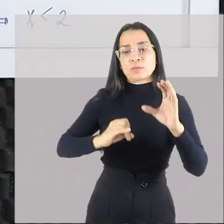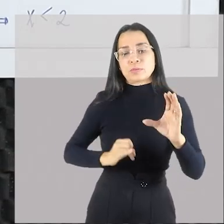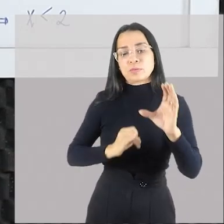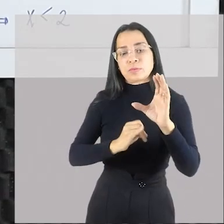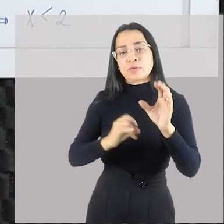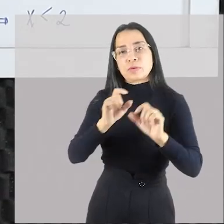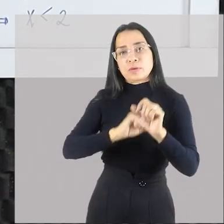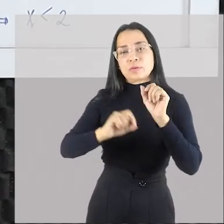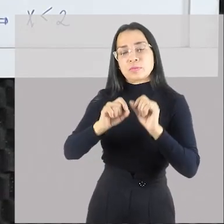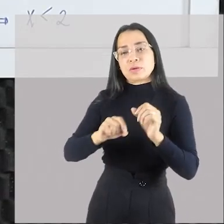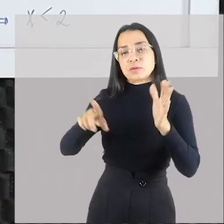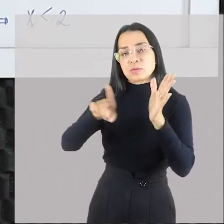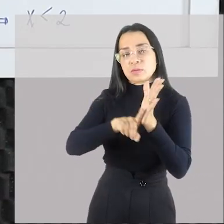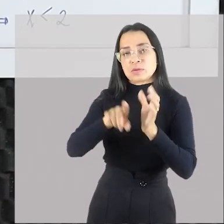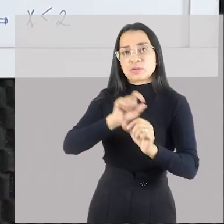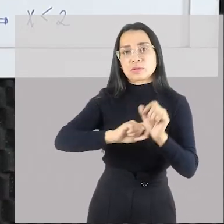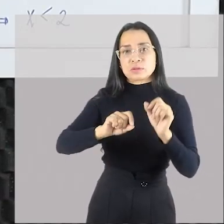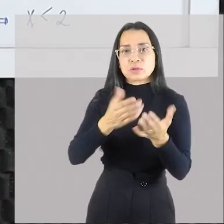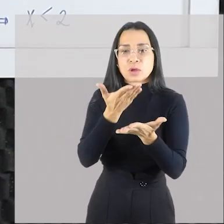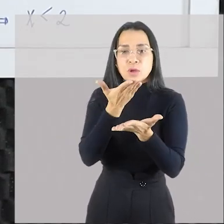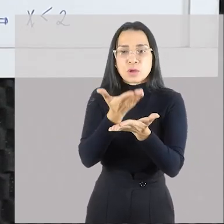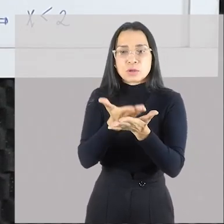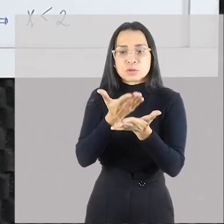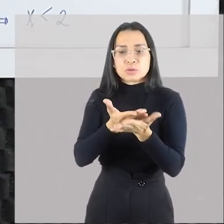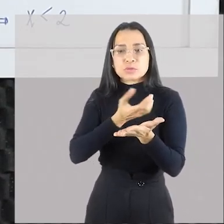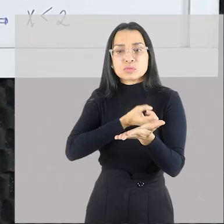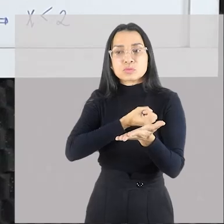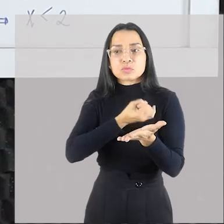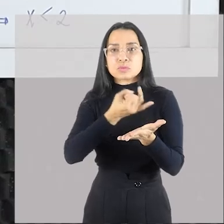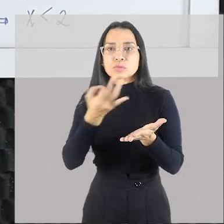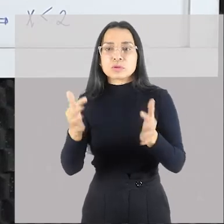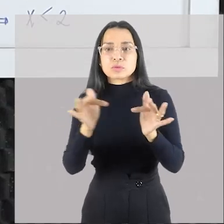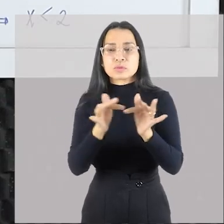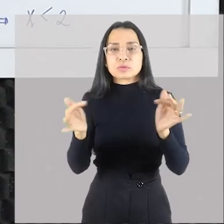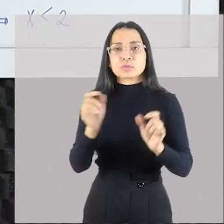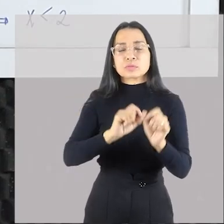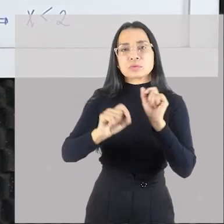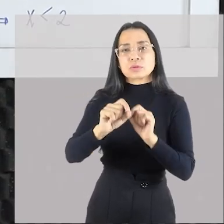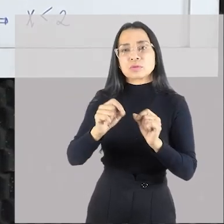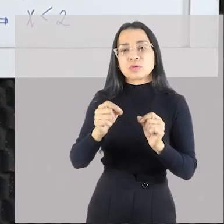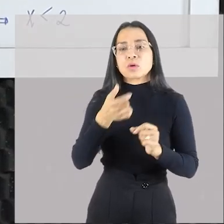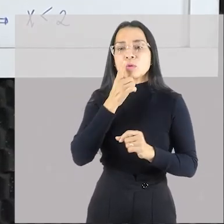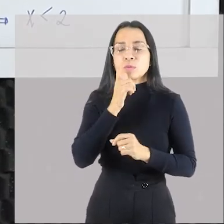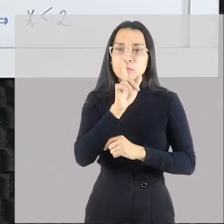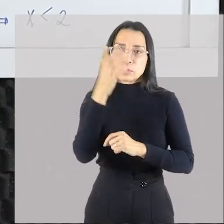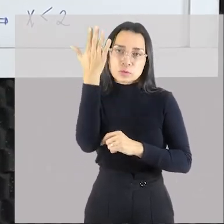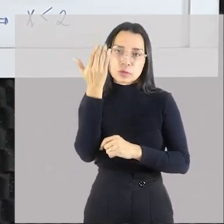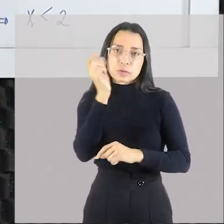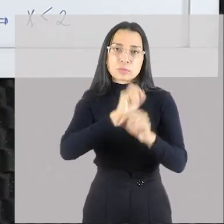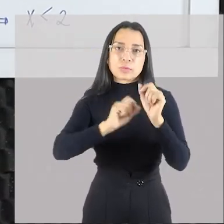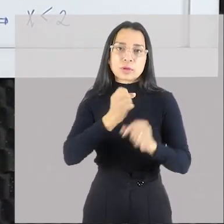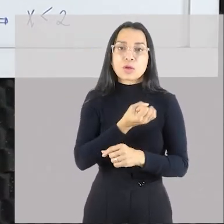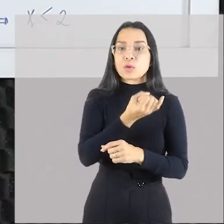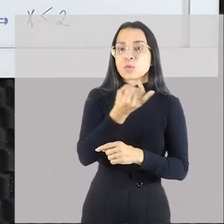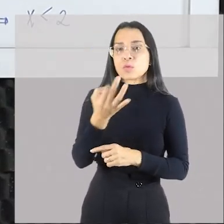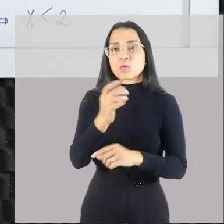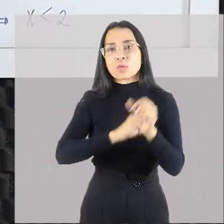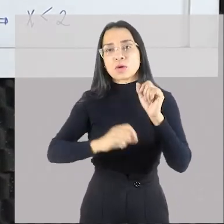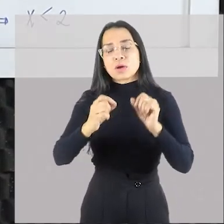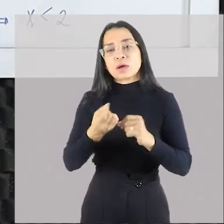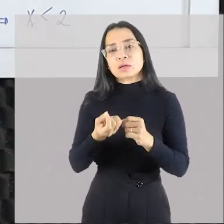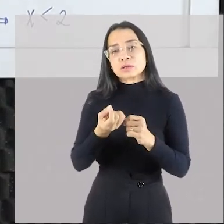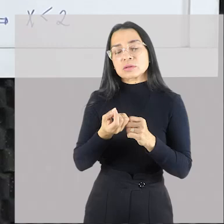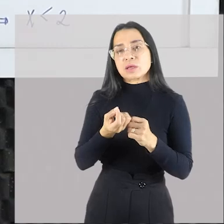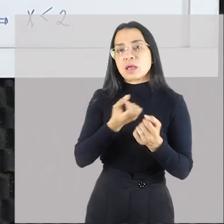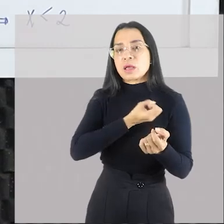negativa. Então, estudando o sinal da função, eu consigo ver, saber quais valores de x estão